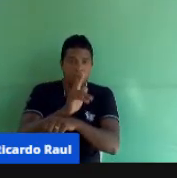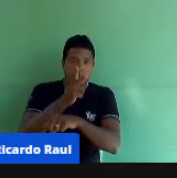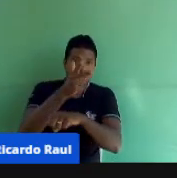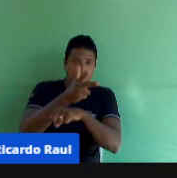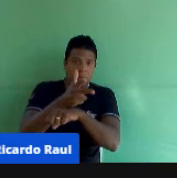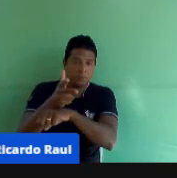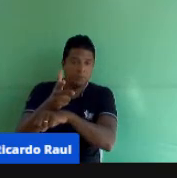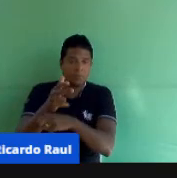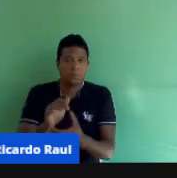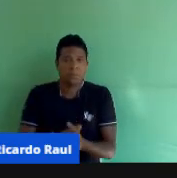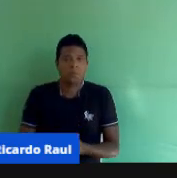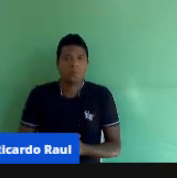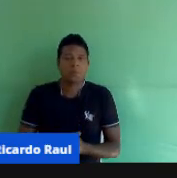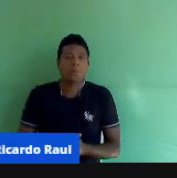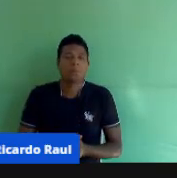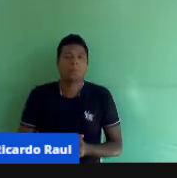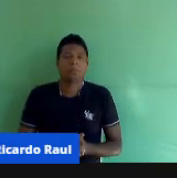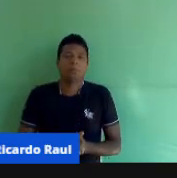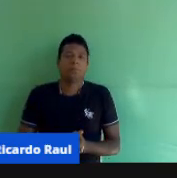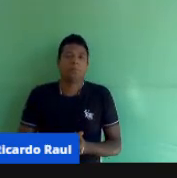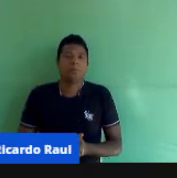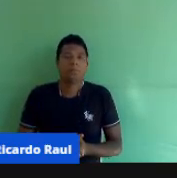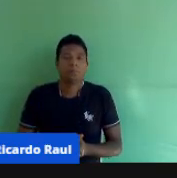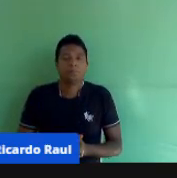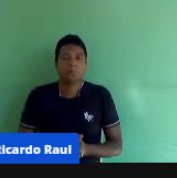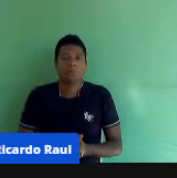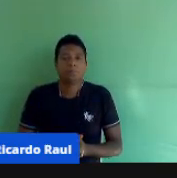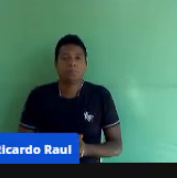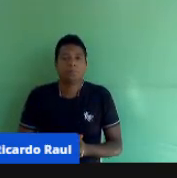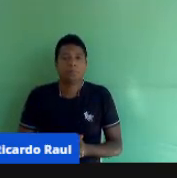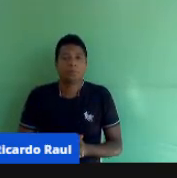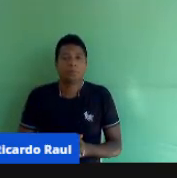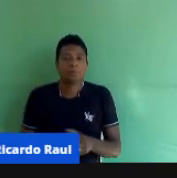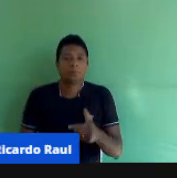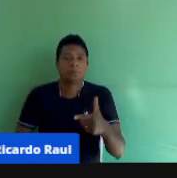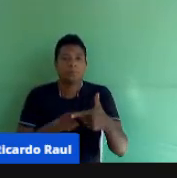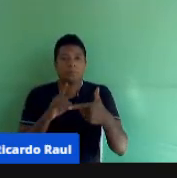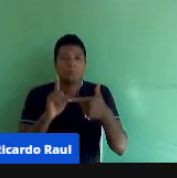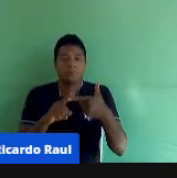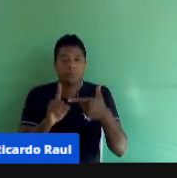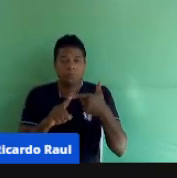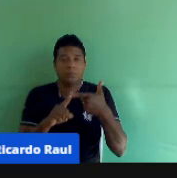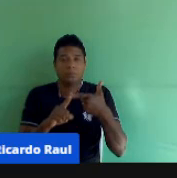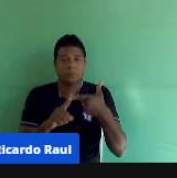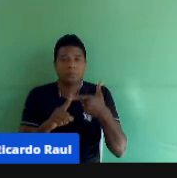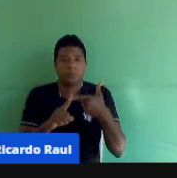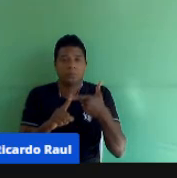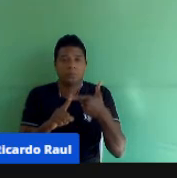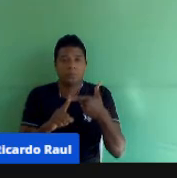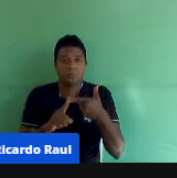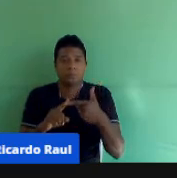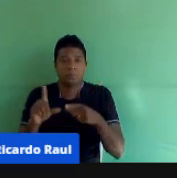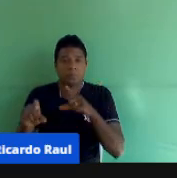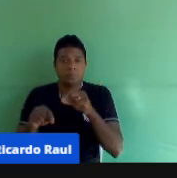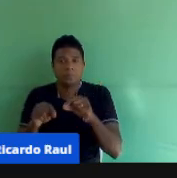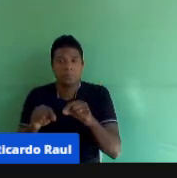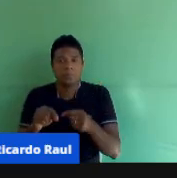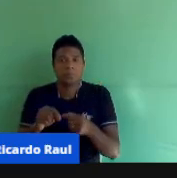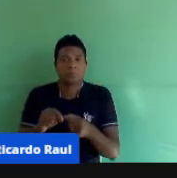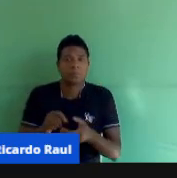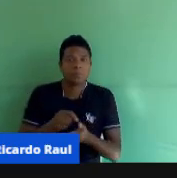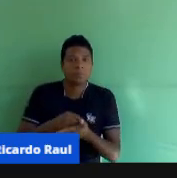parte, elaboração, e é isso que você vai pedir para os seus alunos. Segunda parte, ficha técnica, roteiro,